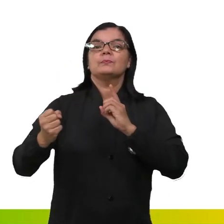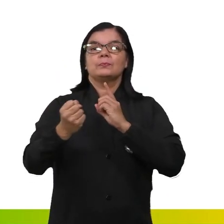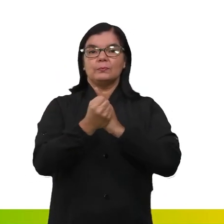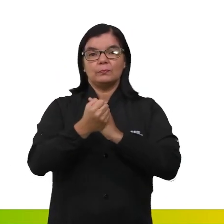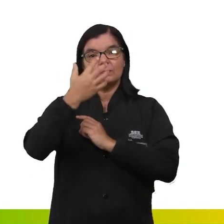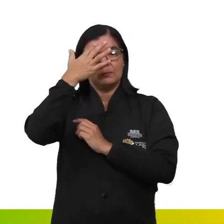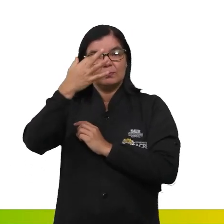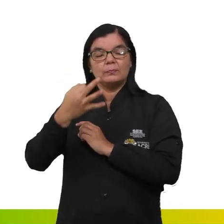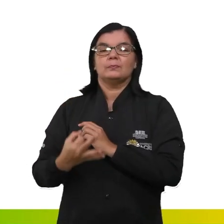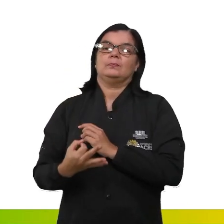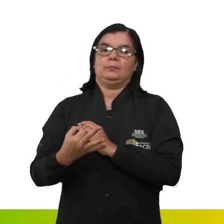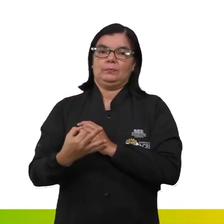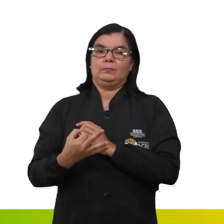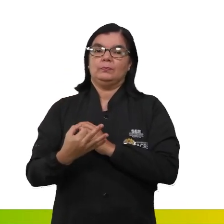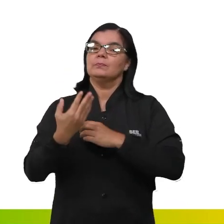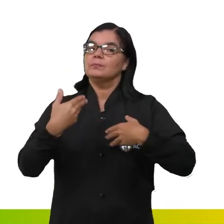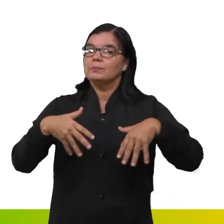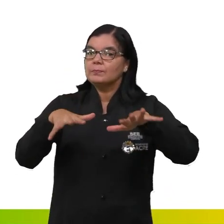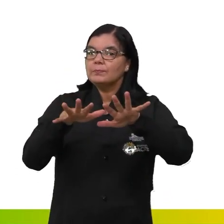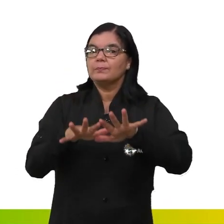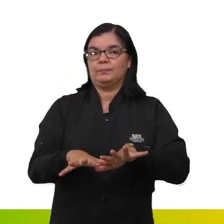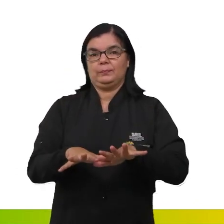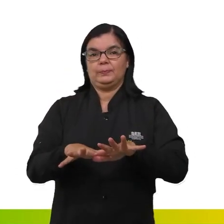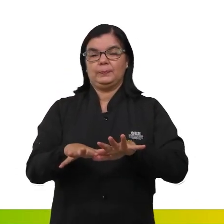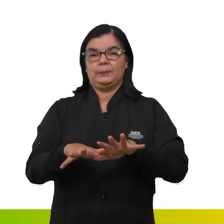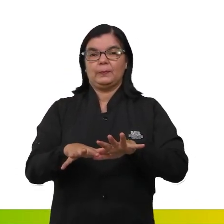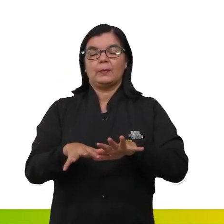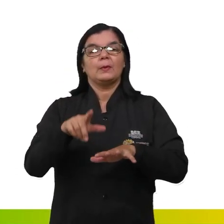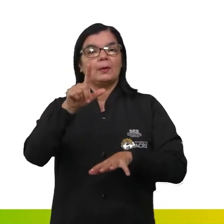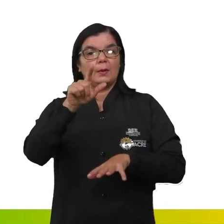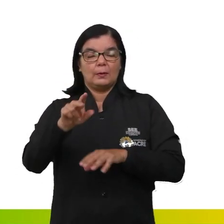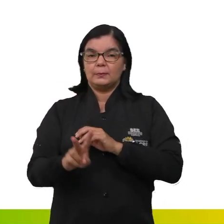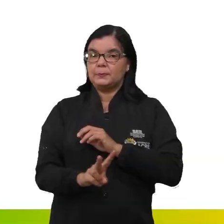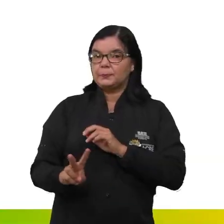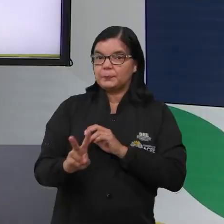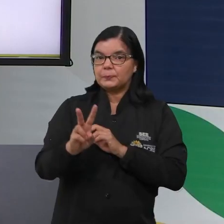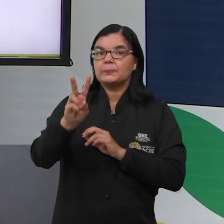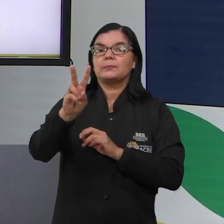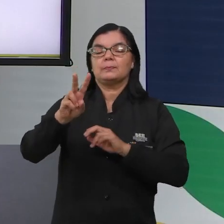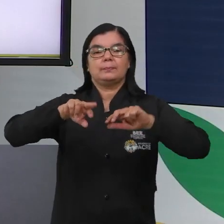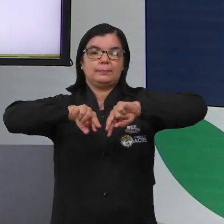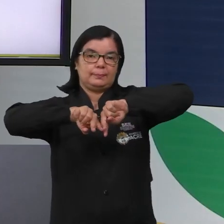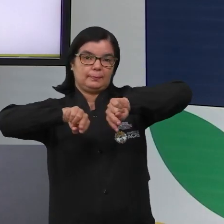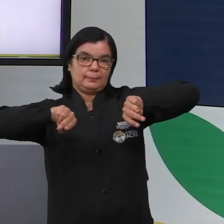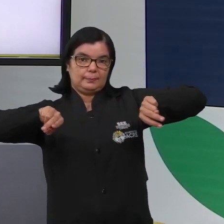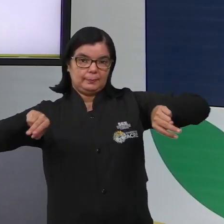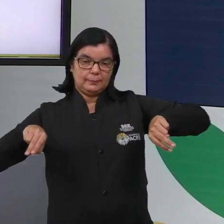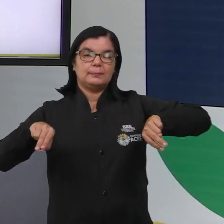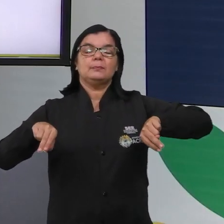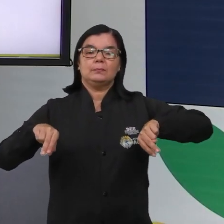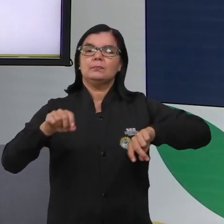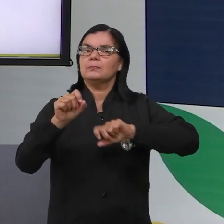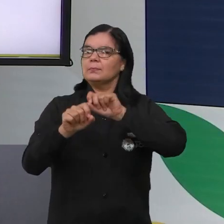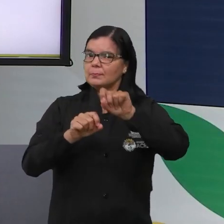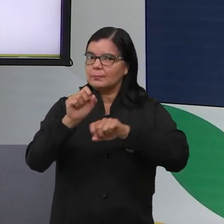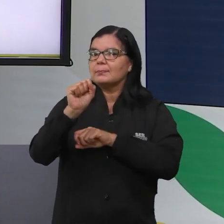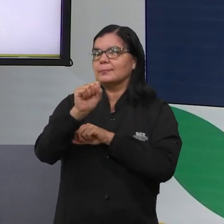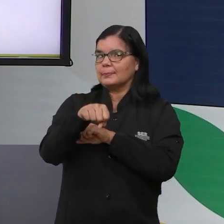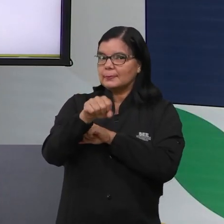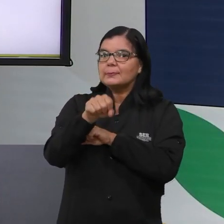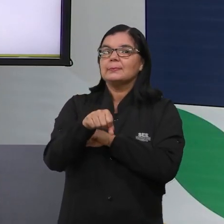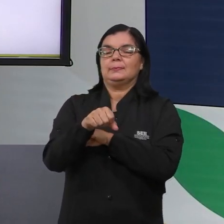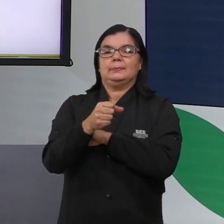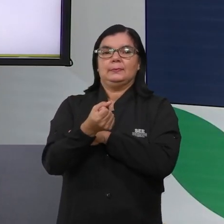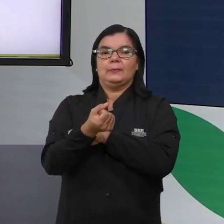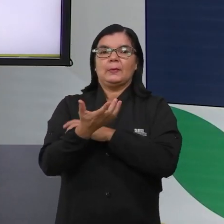mais justa e inclusiva. Então, essa valorização da diversidade, ela leva, sim,